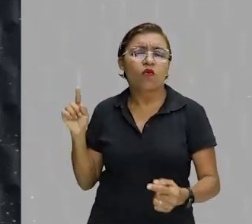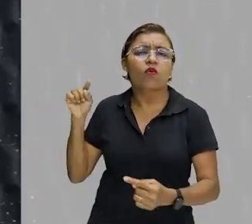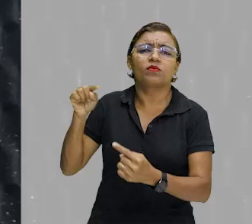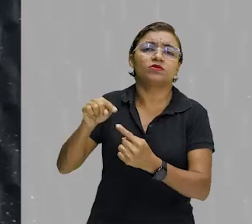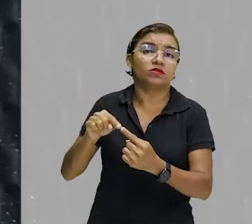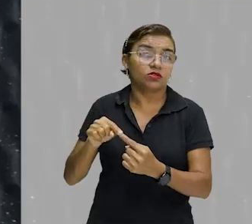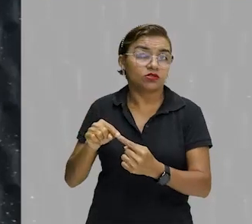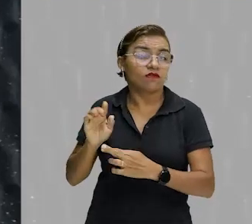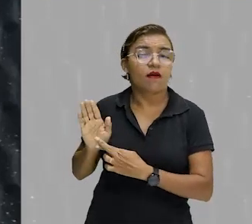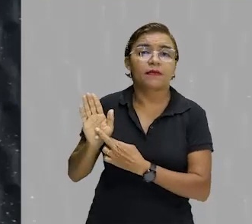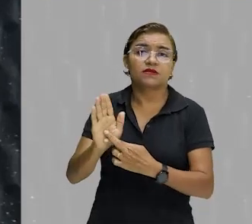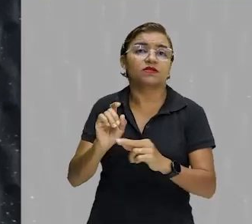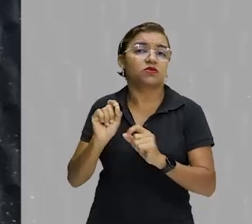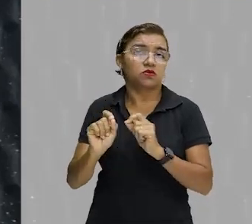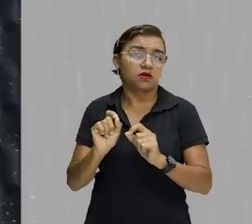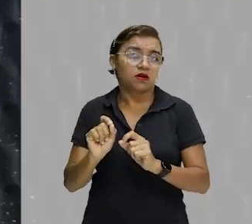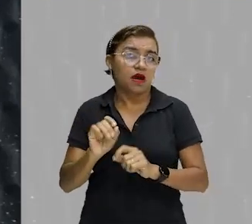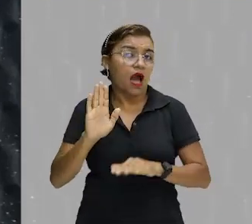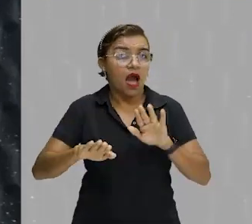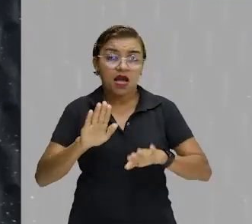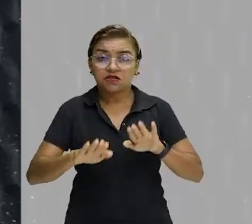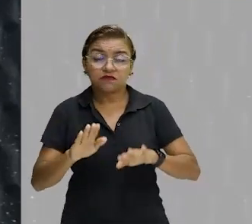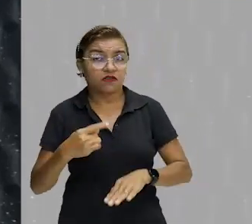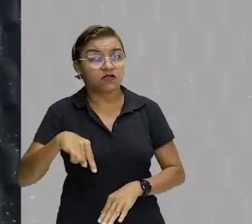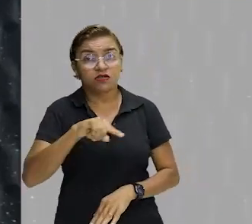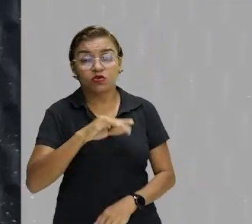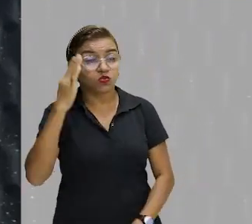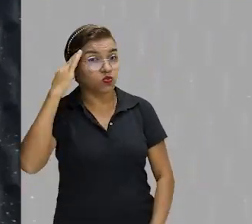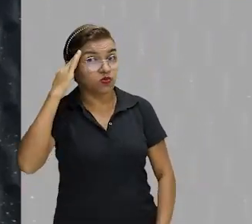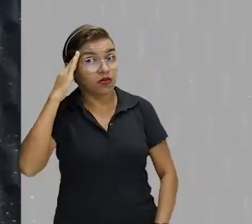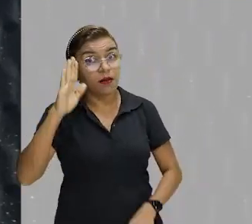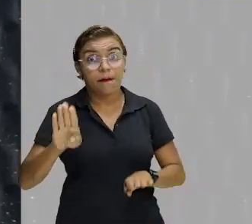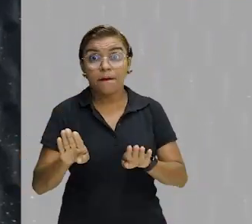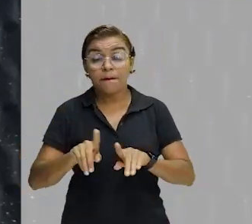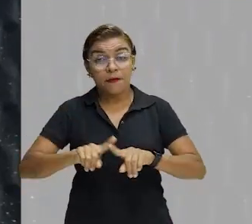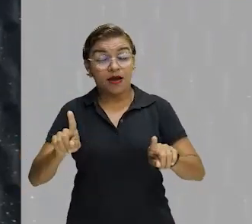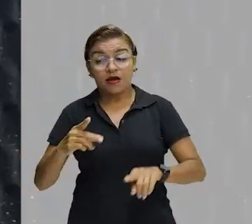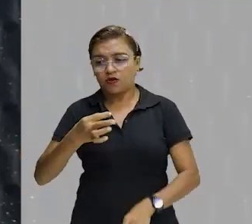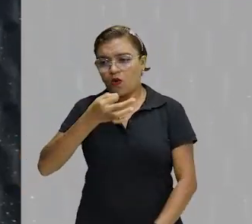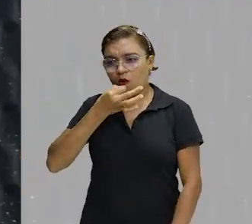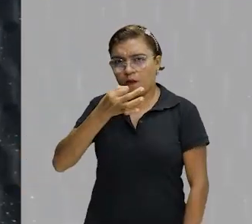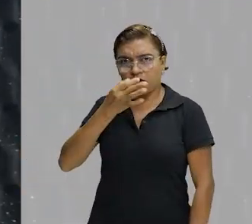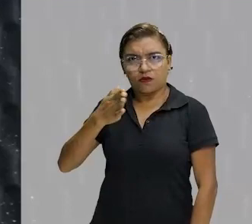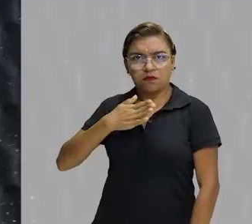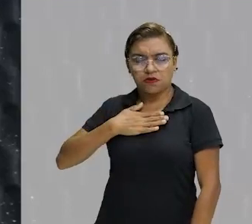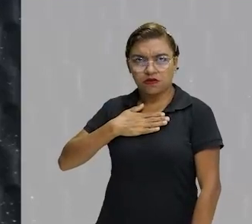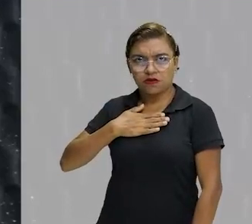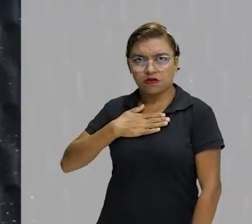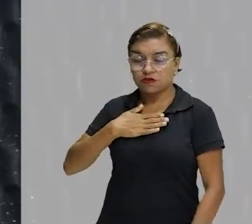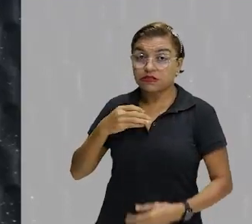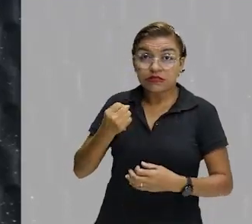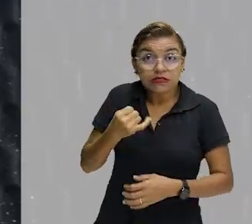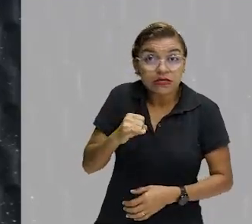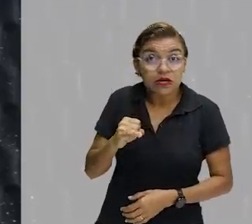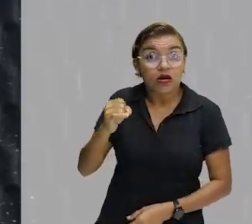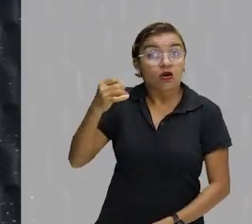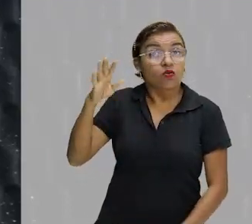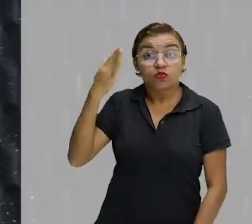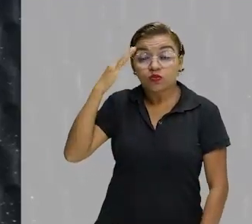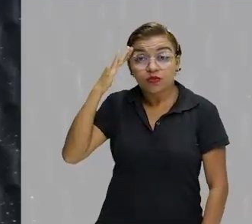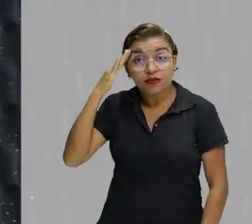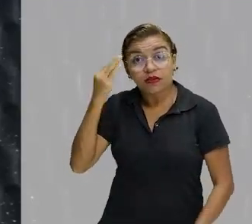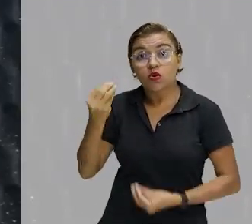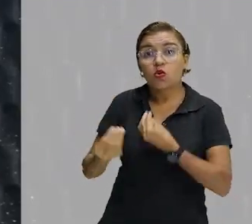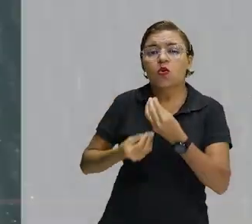posso até ter o direito de não entender, mas eu não posso opinar sobre uma coisa que eu não entendo. Primeira premissa para a